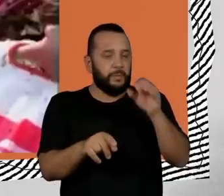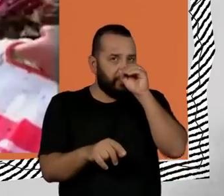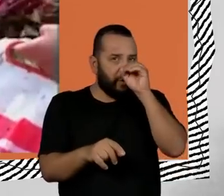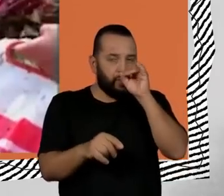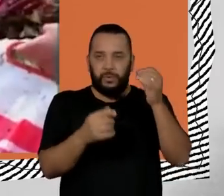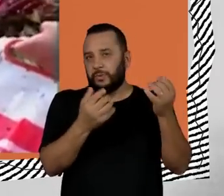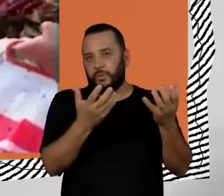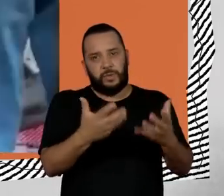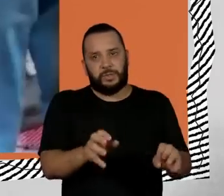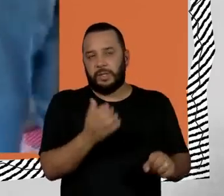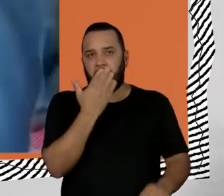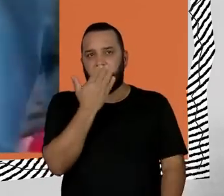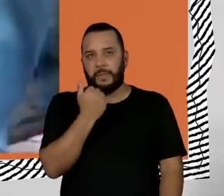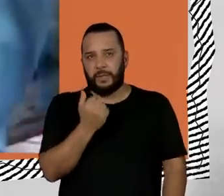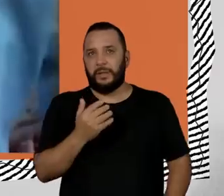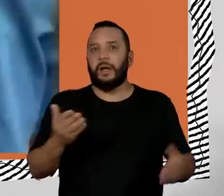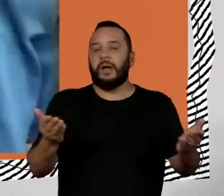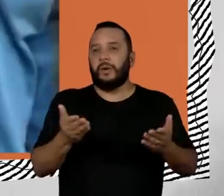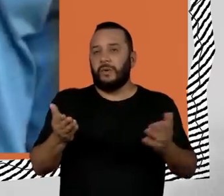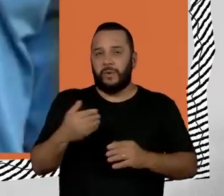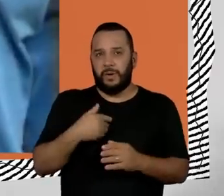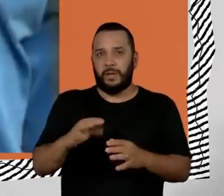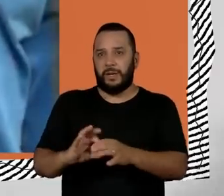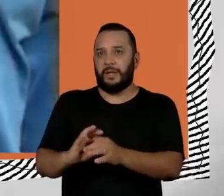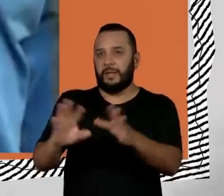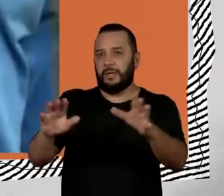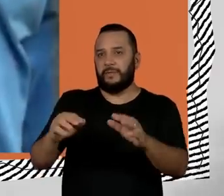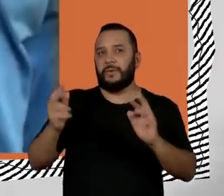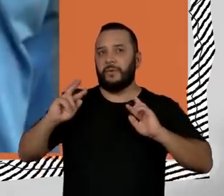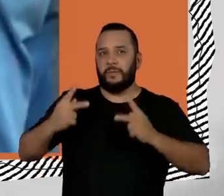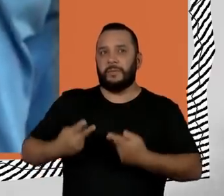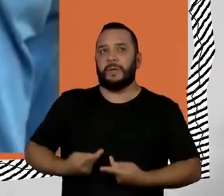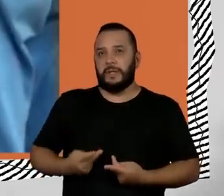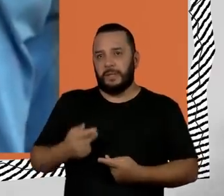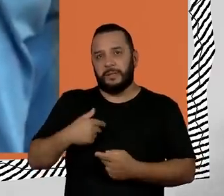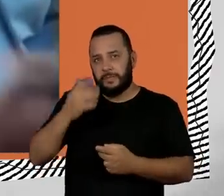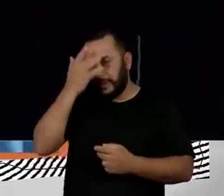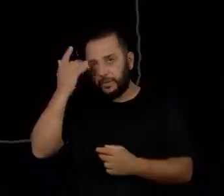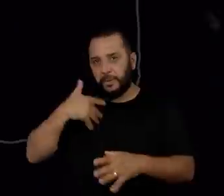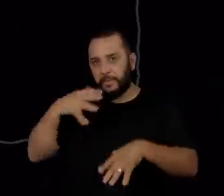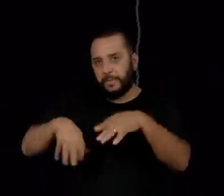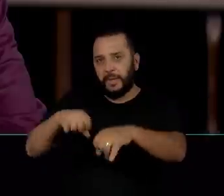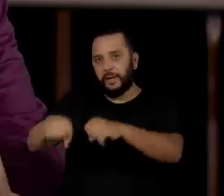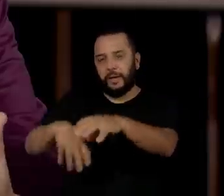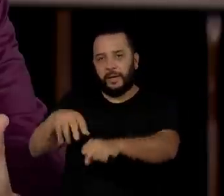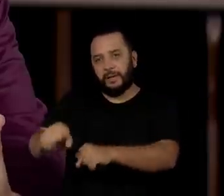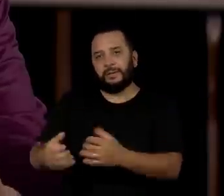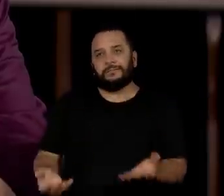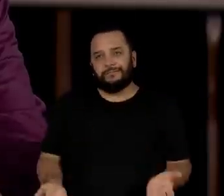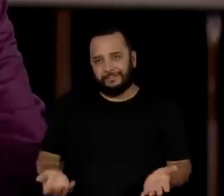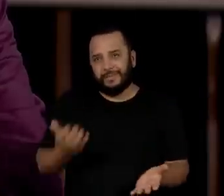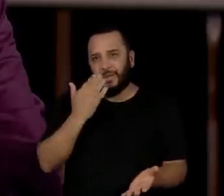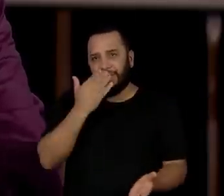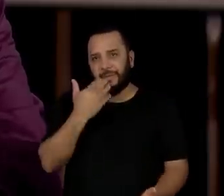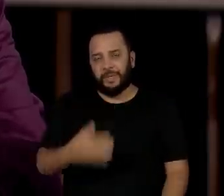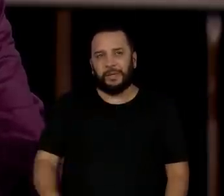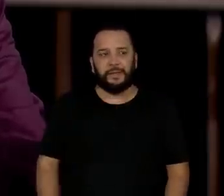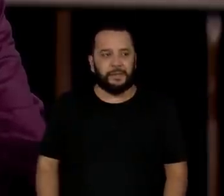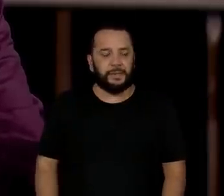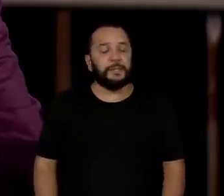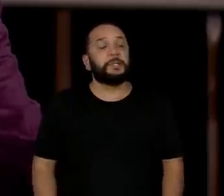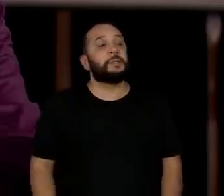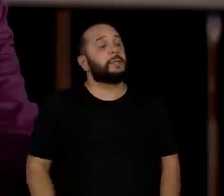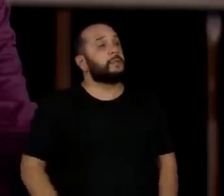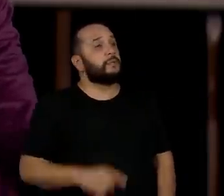alimento está agora disponível para os seres humanos da Ilha das Flores O que que você tem a dizer sobre